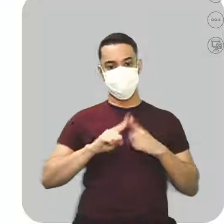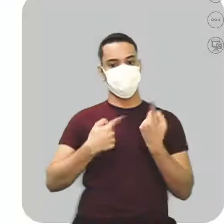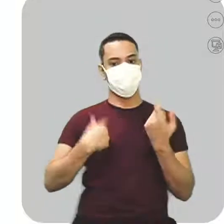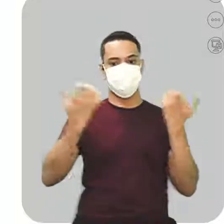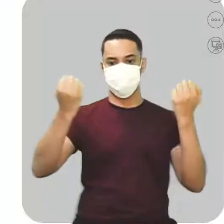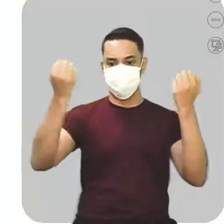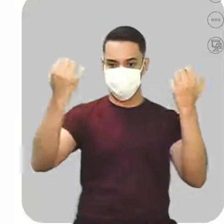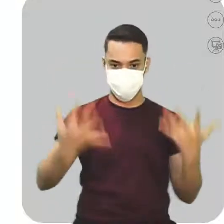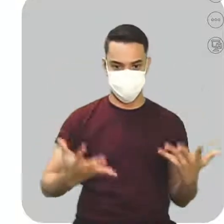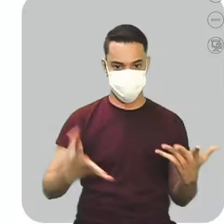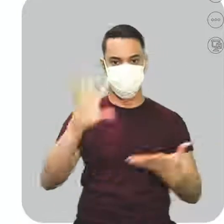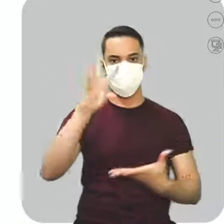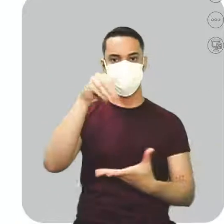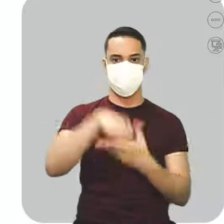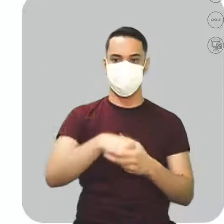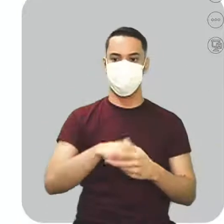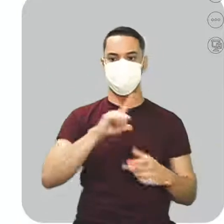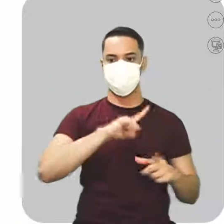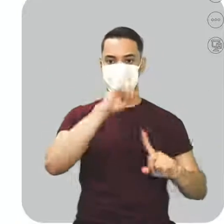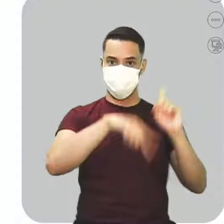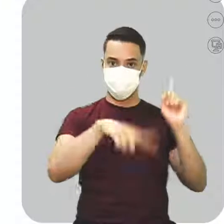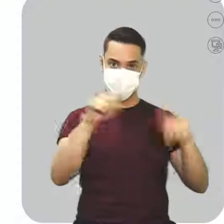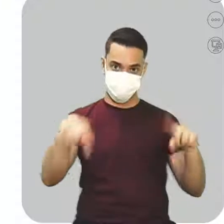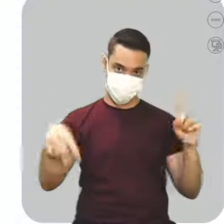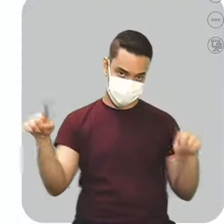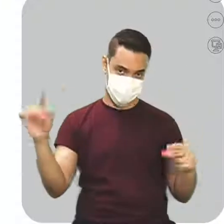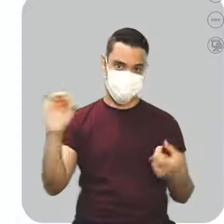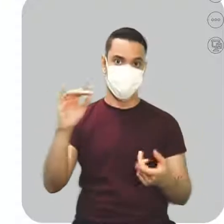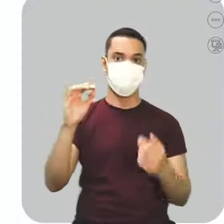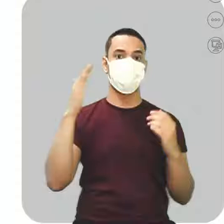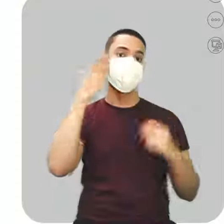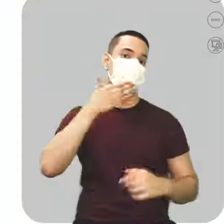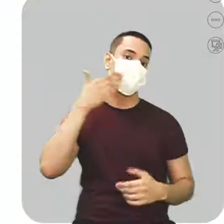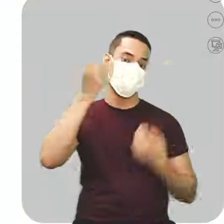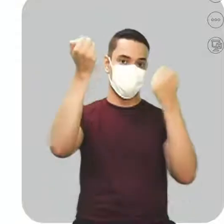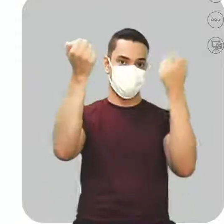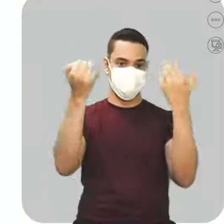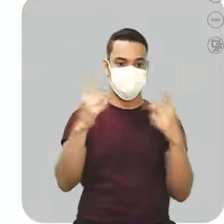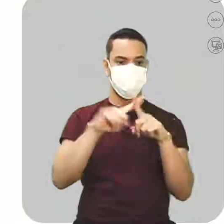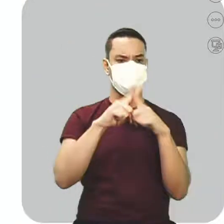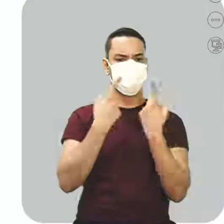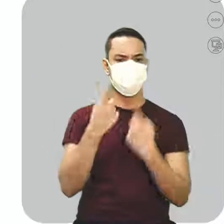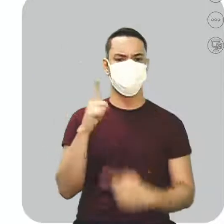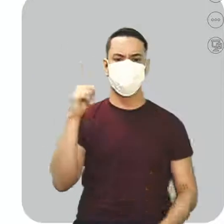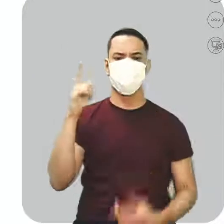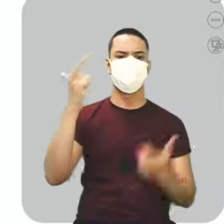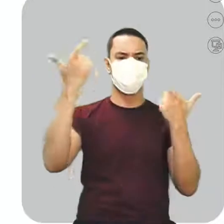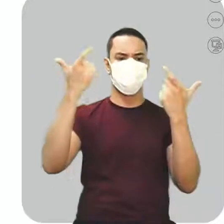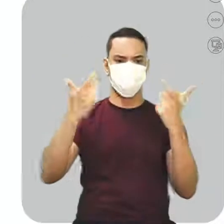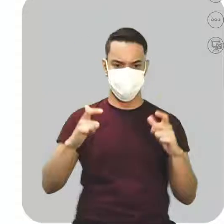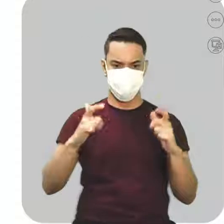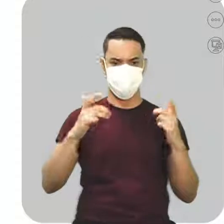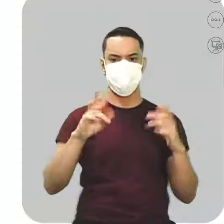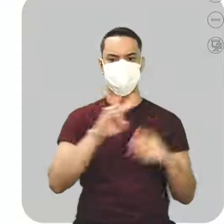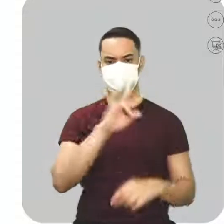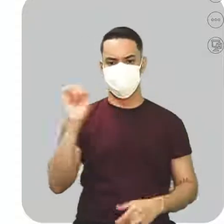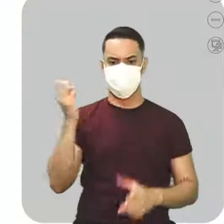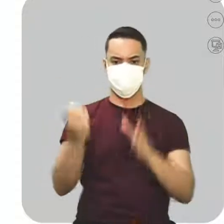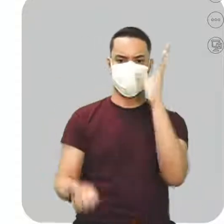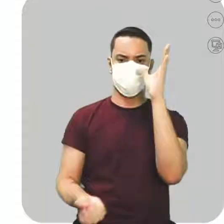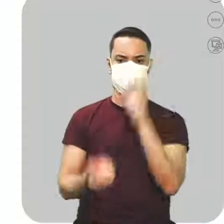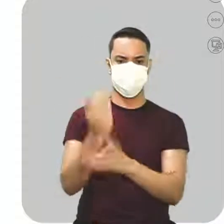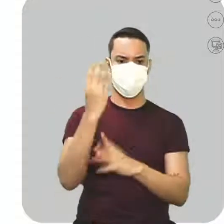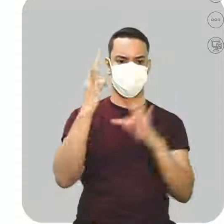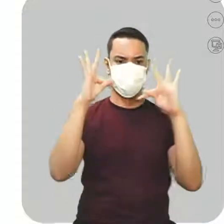sermão não haja de ter variedade de discurso, mas esses hão de nascer todos